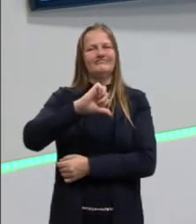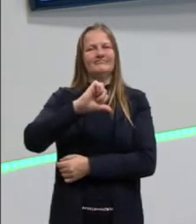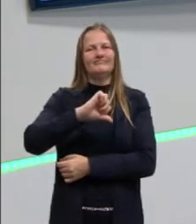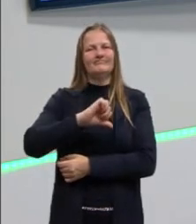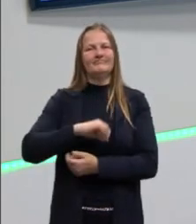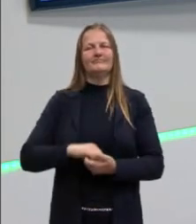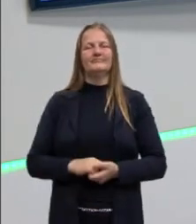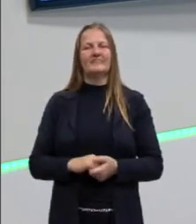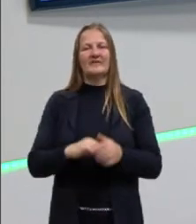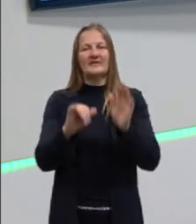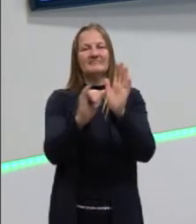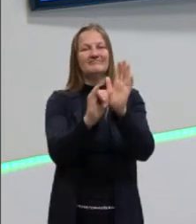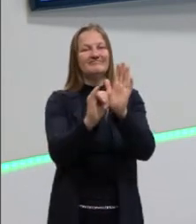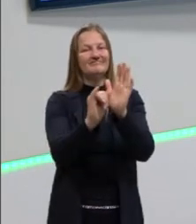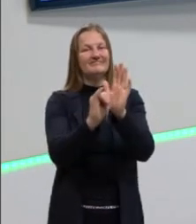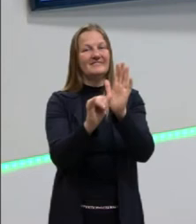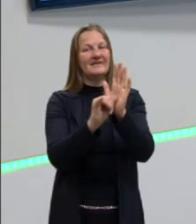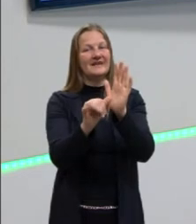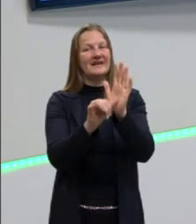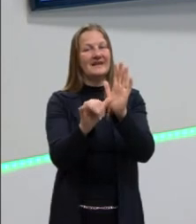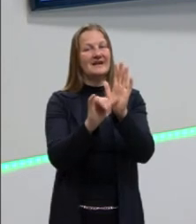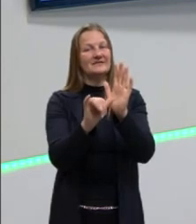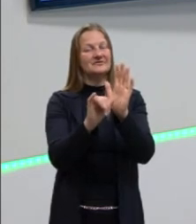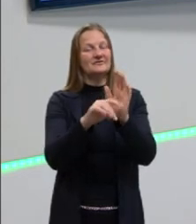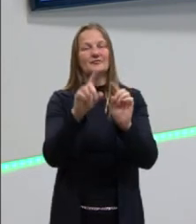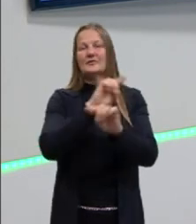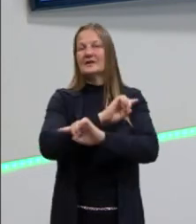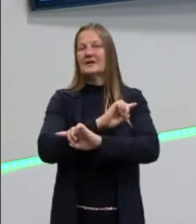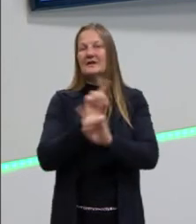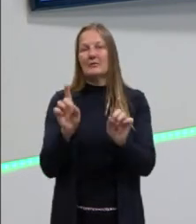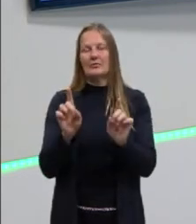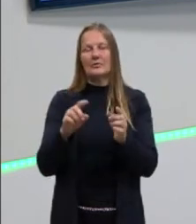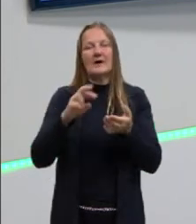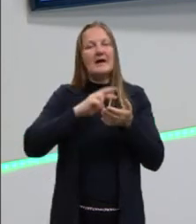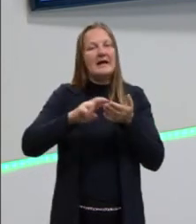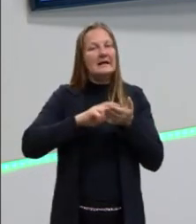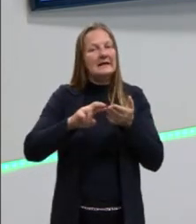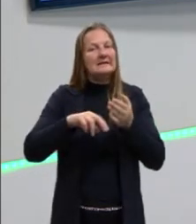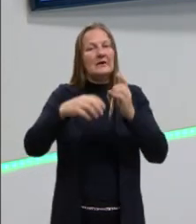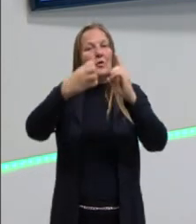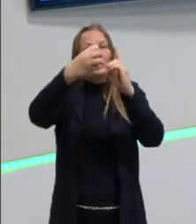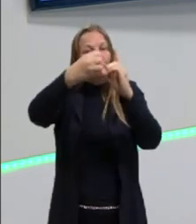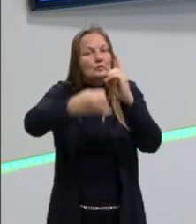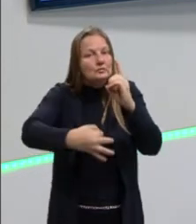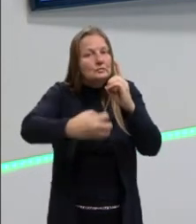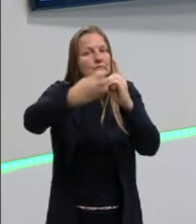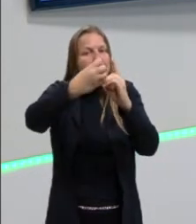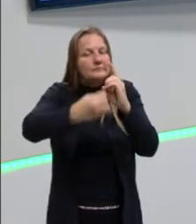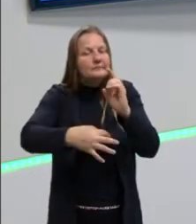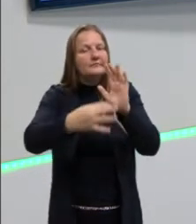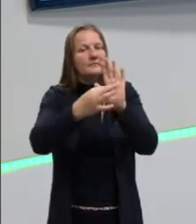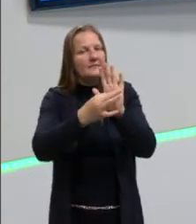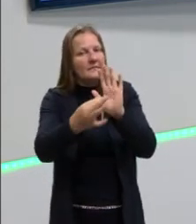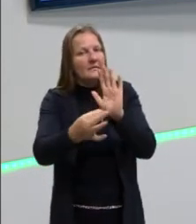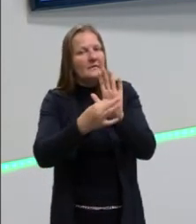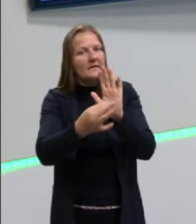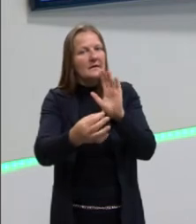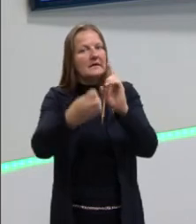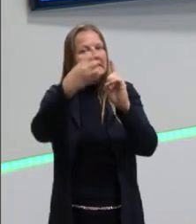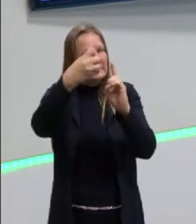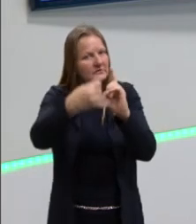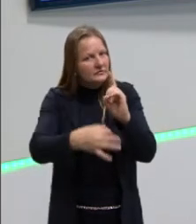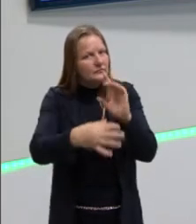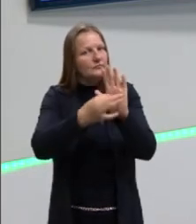proposta do texto narrativo e não é isso que pede a redação do Enem a redação do Enem pede um texto